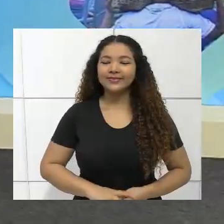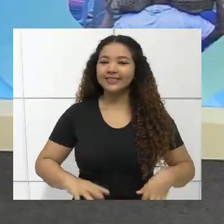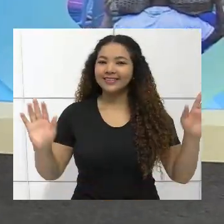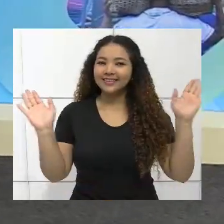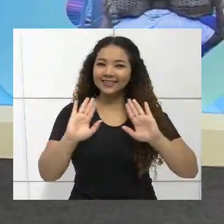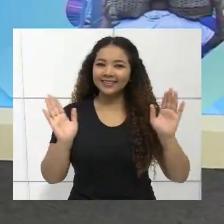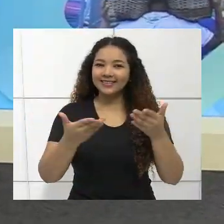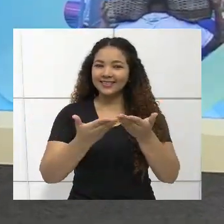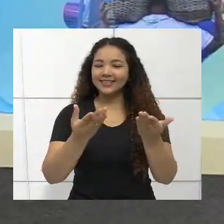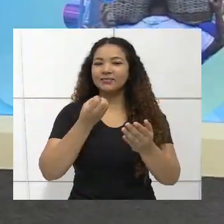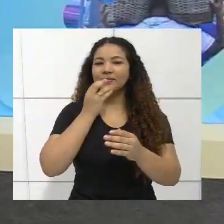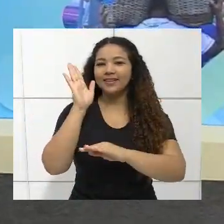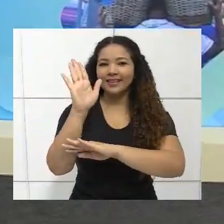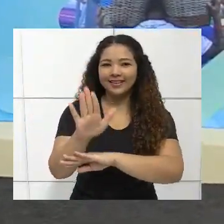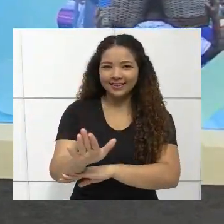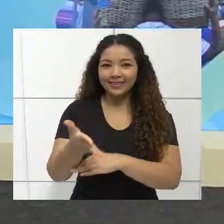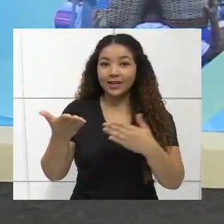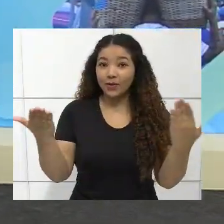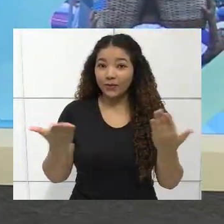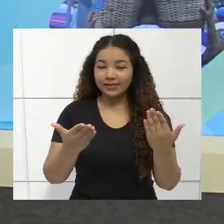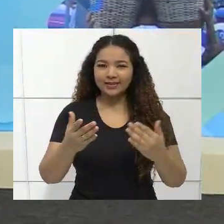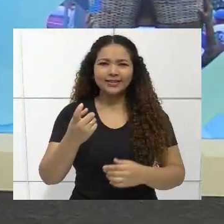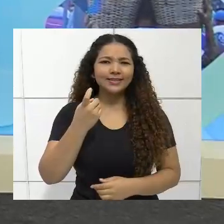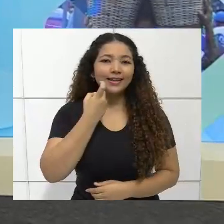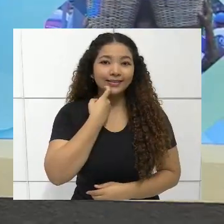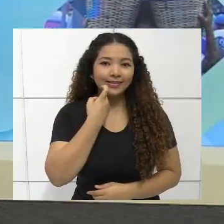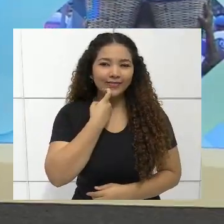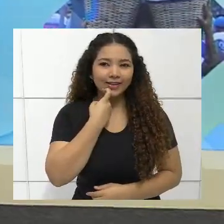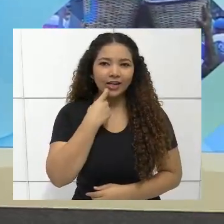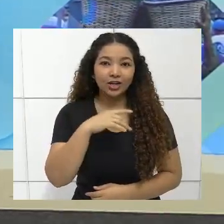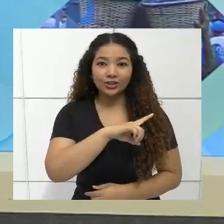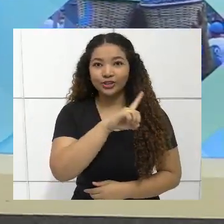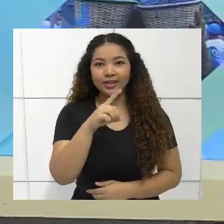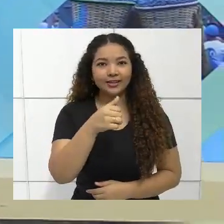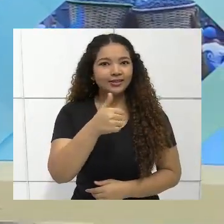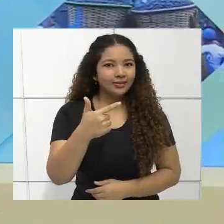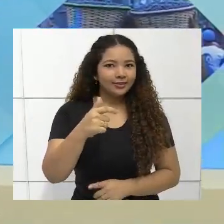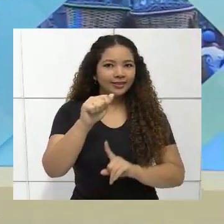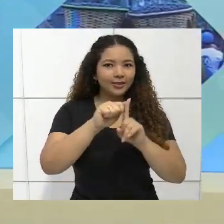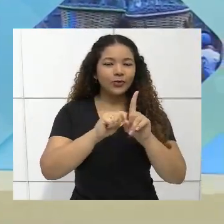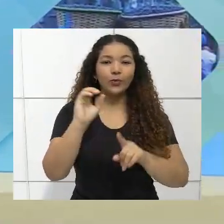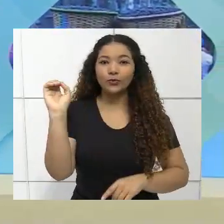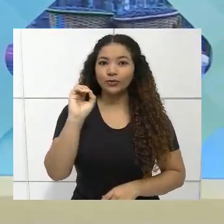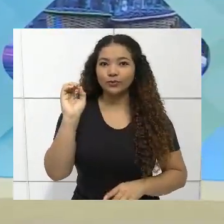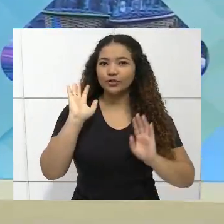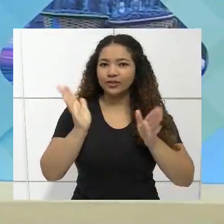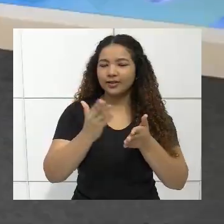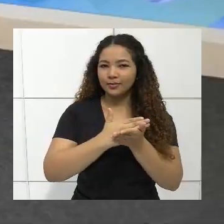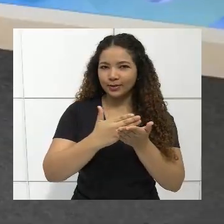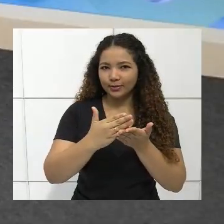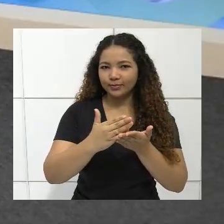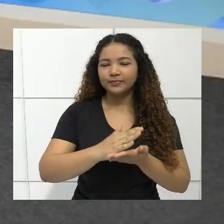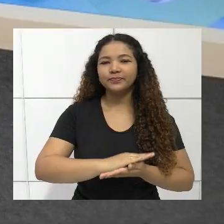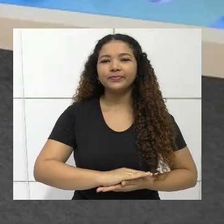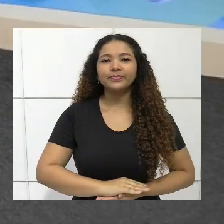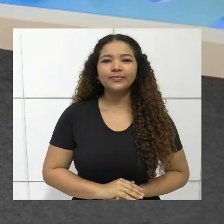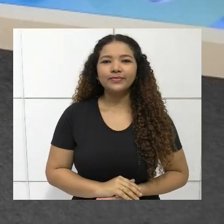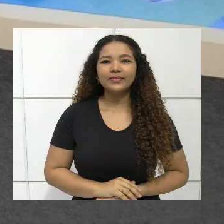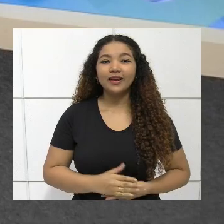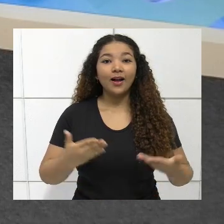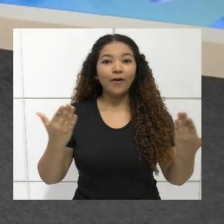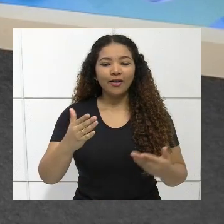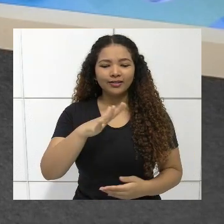Olá você, boa tarde. O programa desta sexta-feira, 13 de outubro, já está no ar. Diretamente